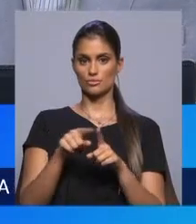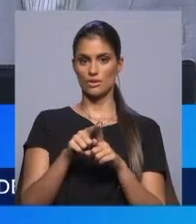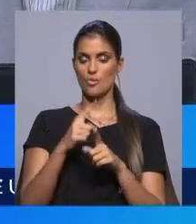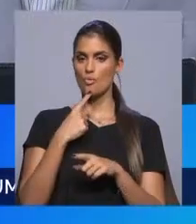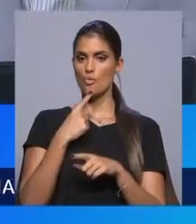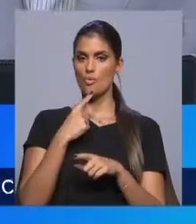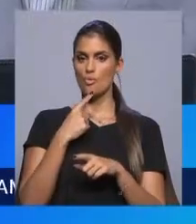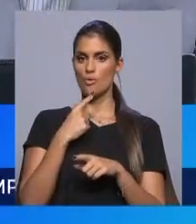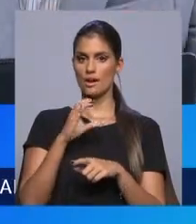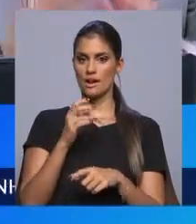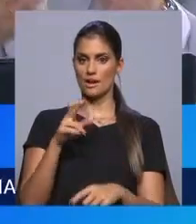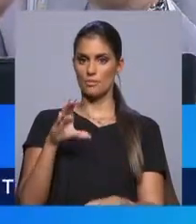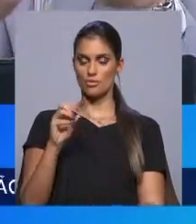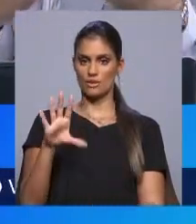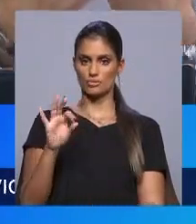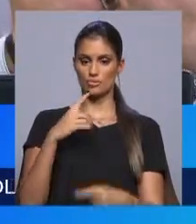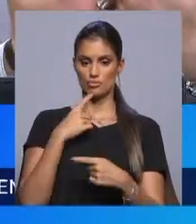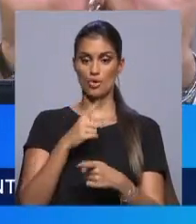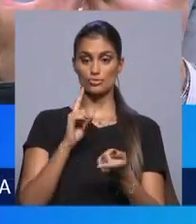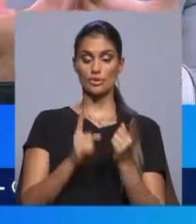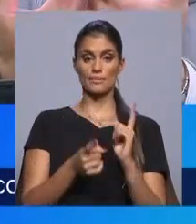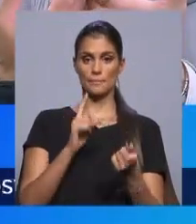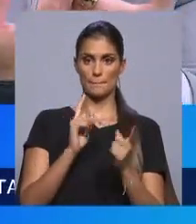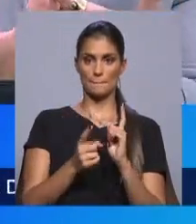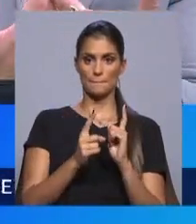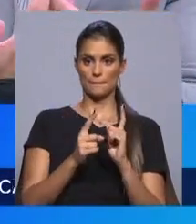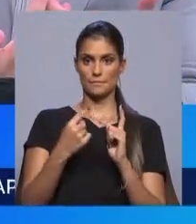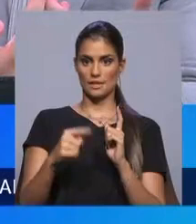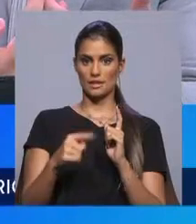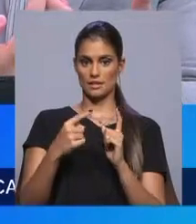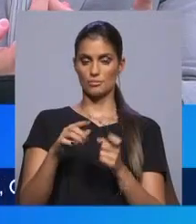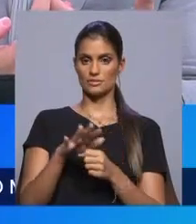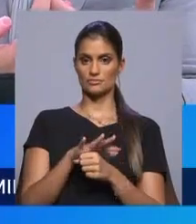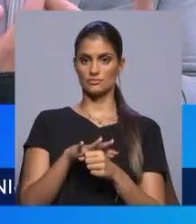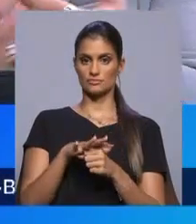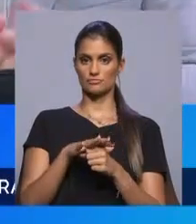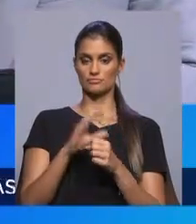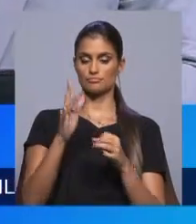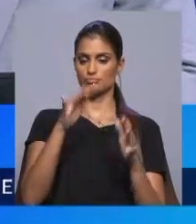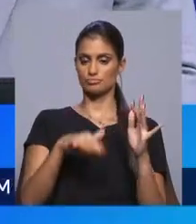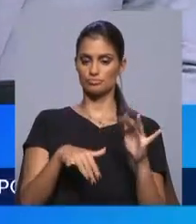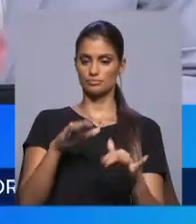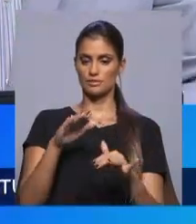abundância de carbono 14, o que nos diz que houve aqui uma tempestade de raios cósmicos.